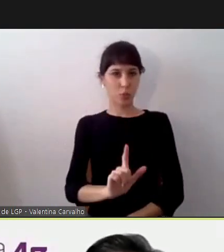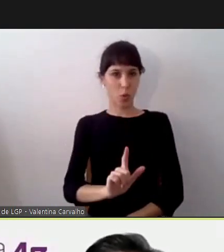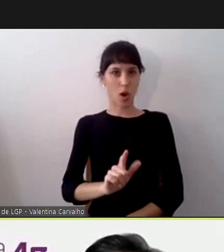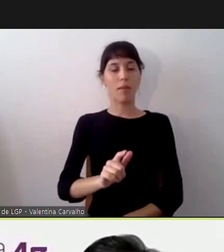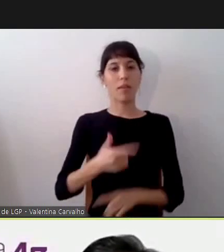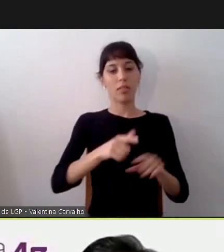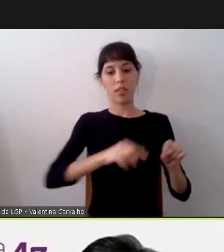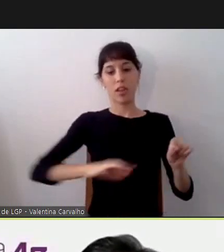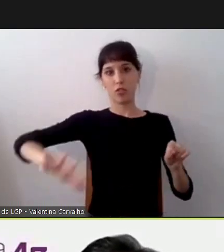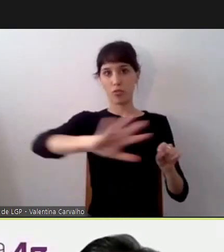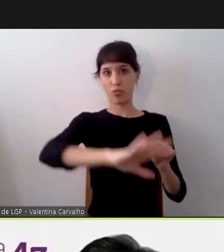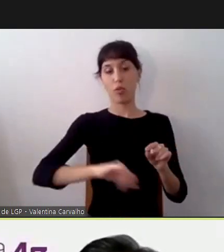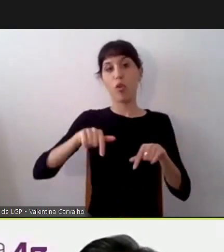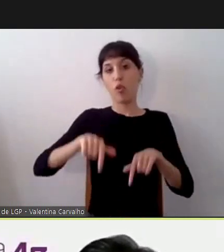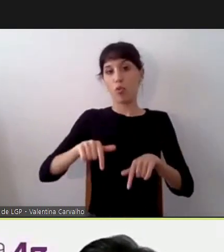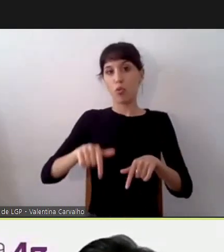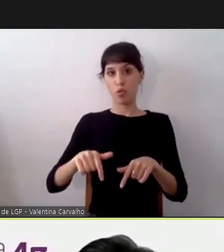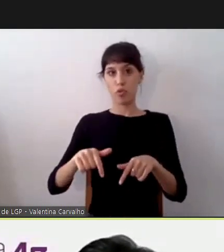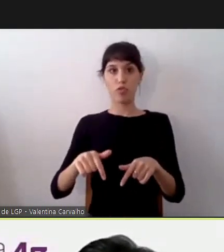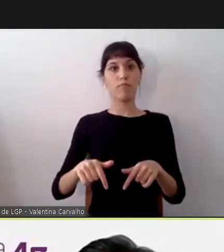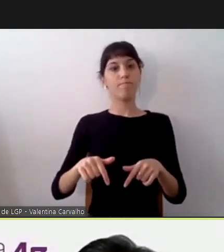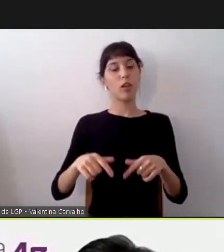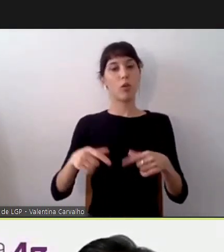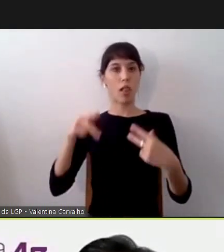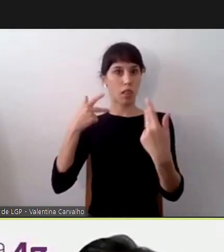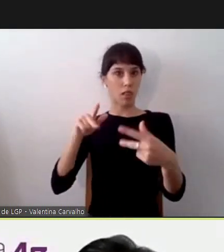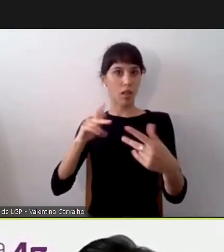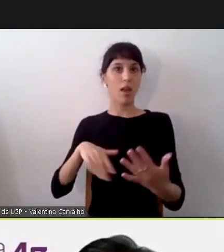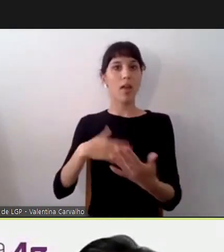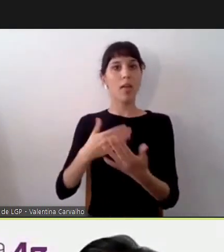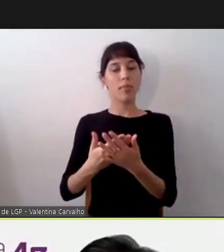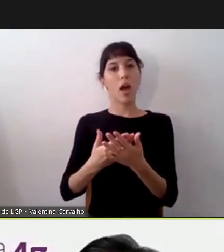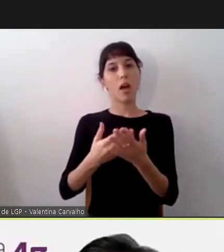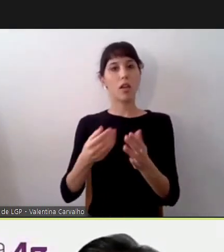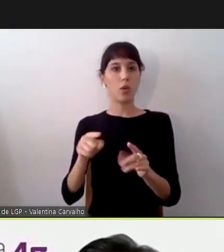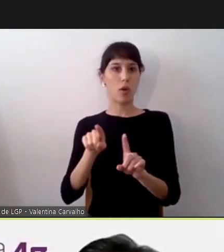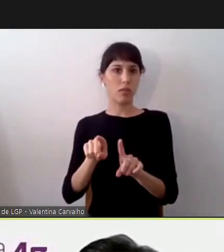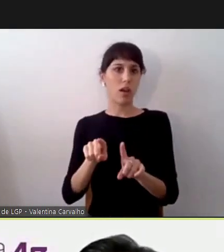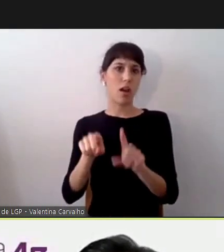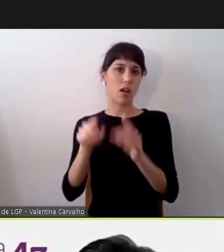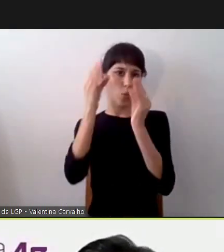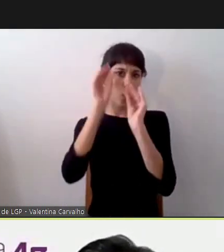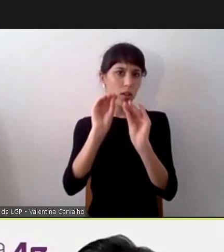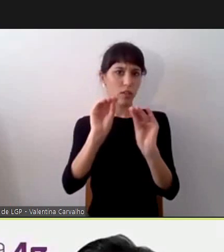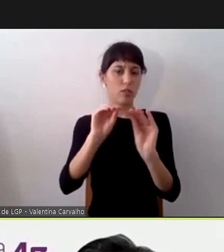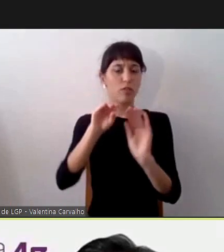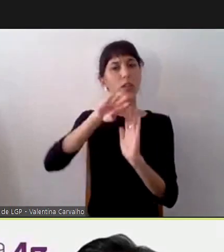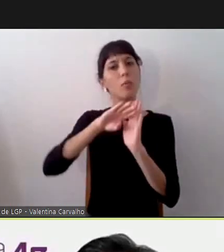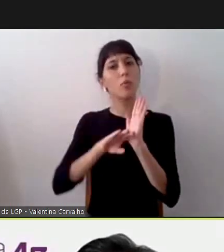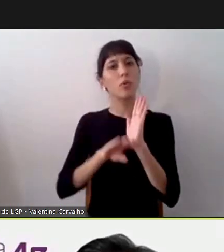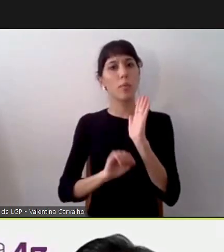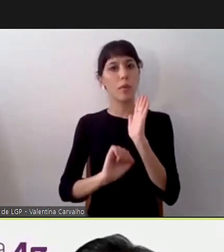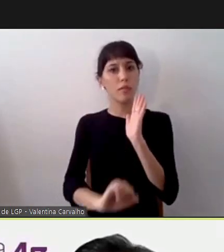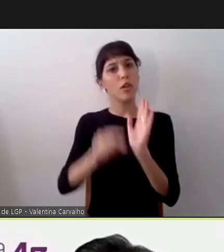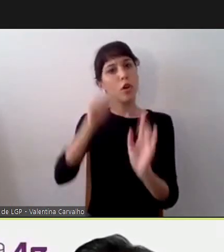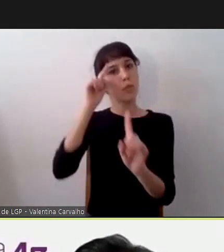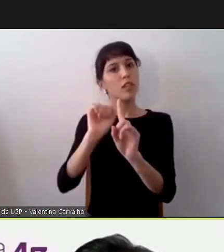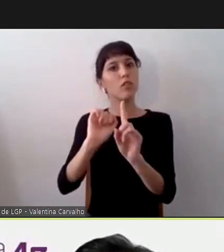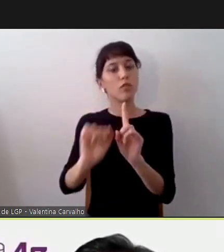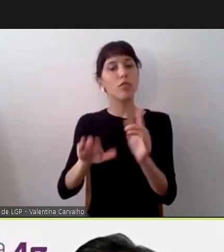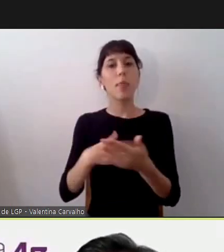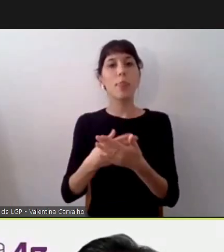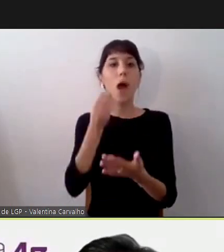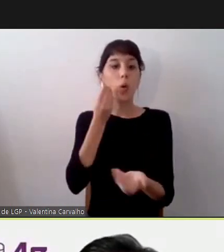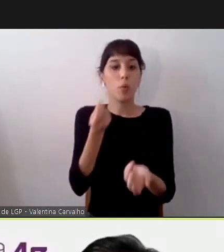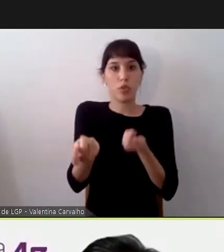Este será um webinar em que debateremos o programa Qualifica AP, os seus objetivos, os seus impactos na construção de uma administração